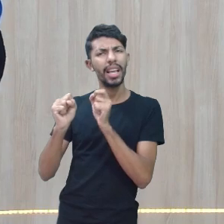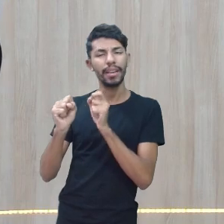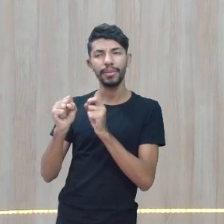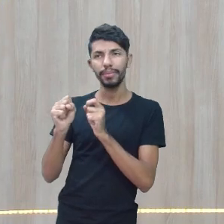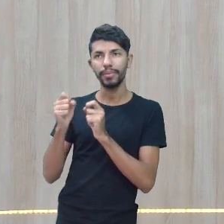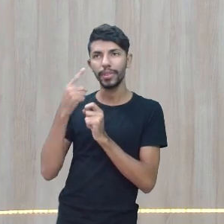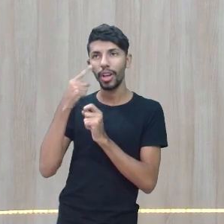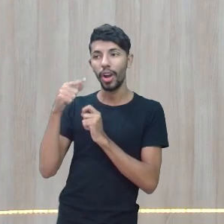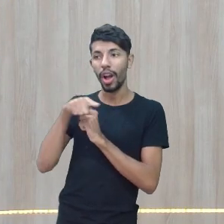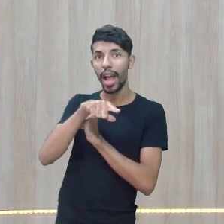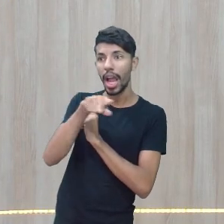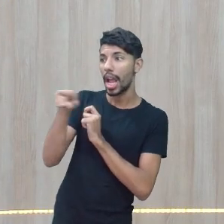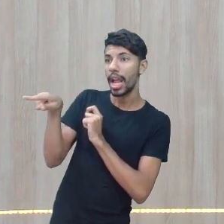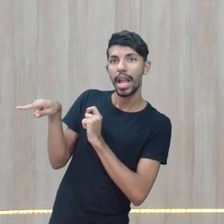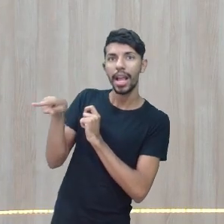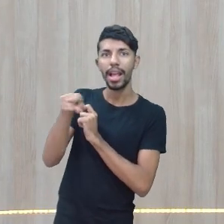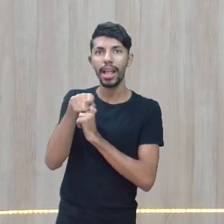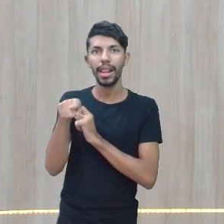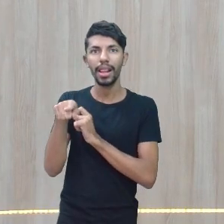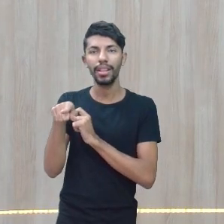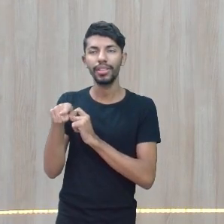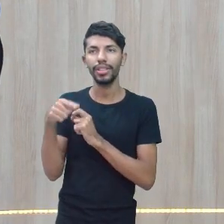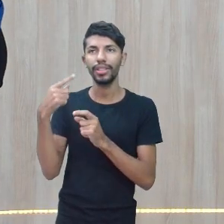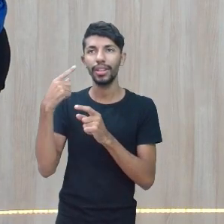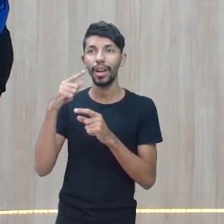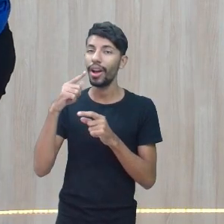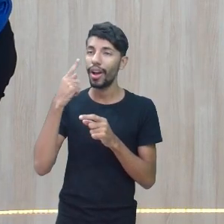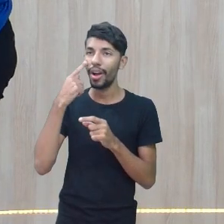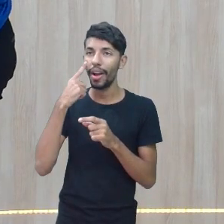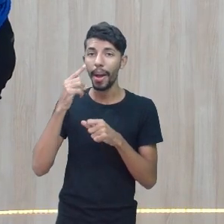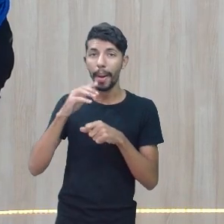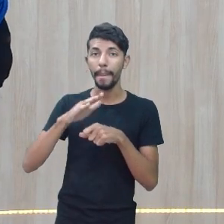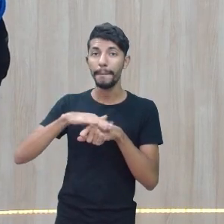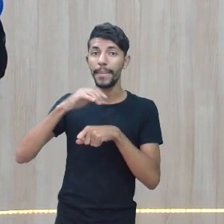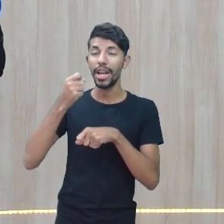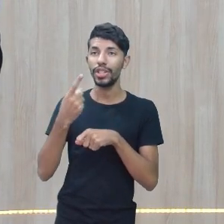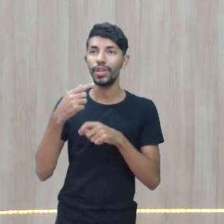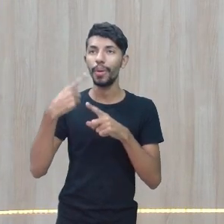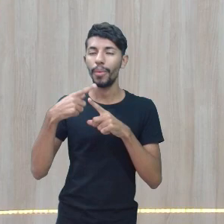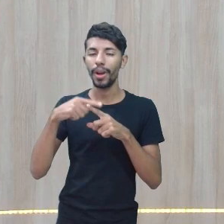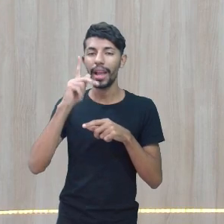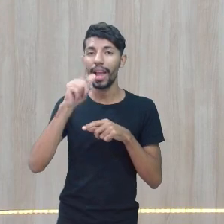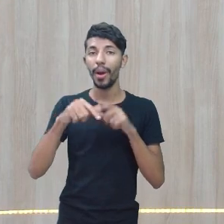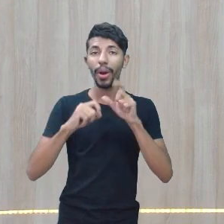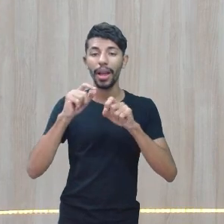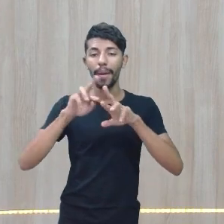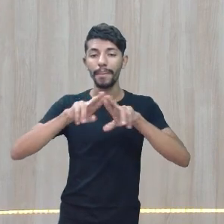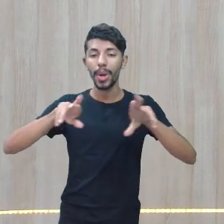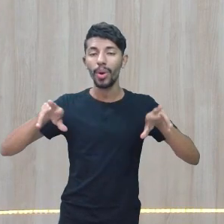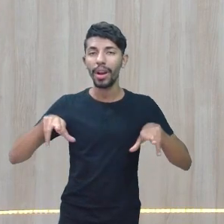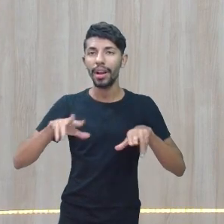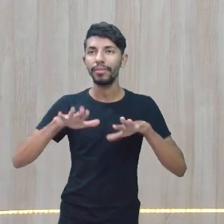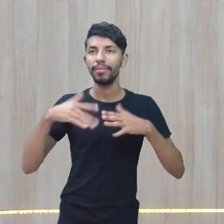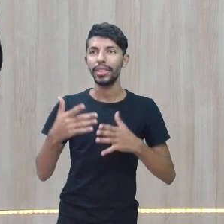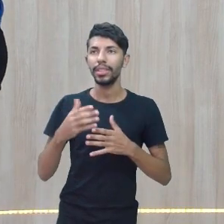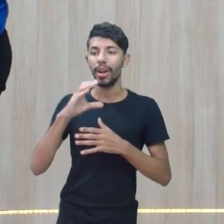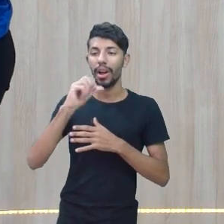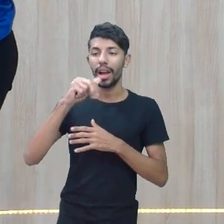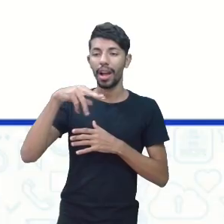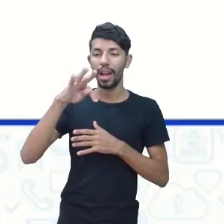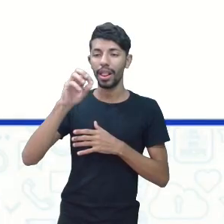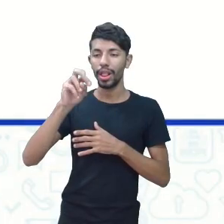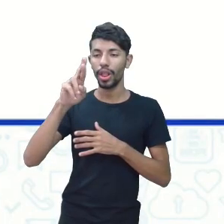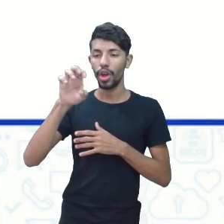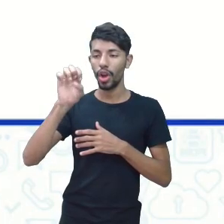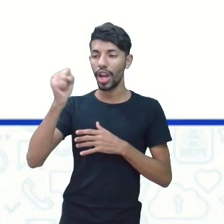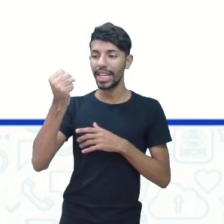de um, porque está no plural. E aí, os cantores, terceira pessoa do